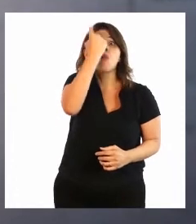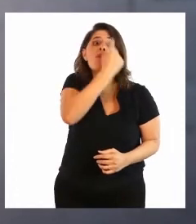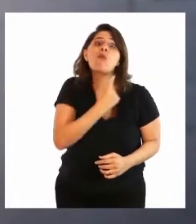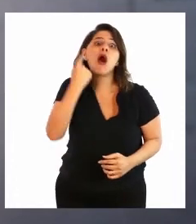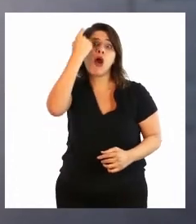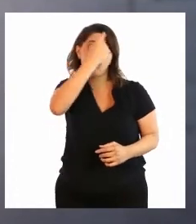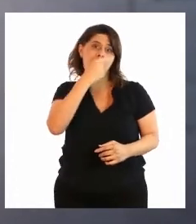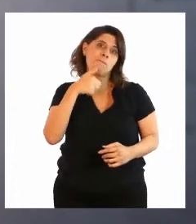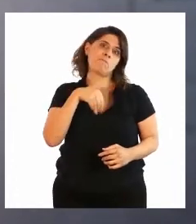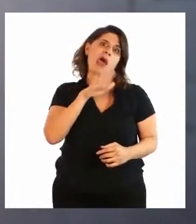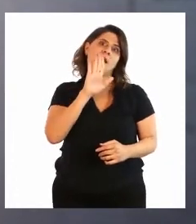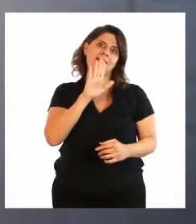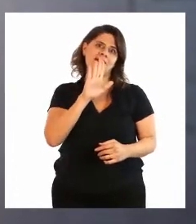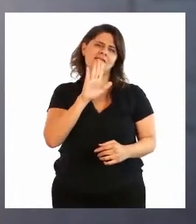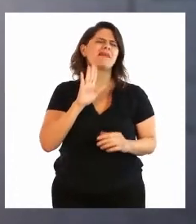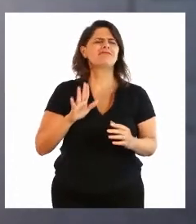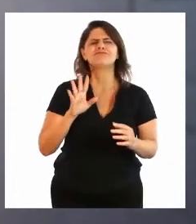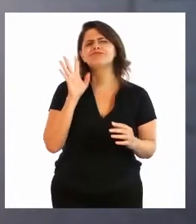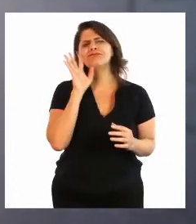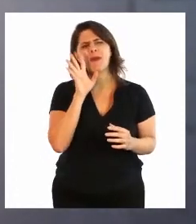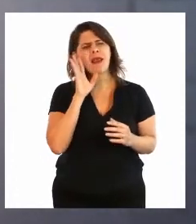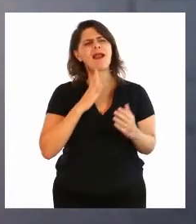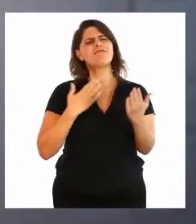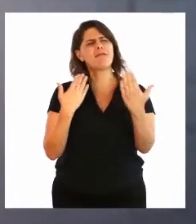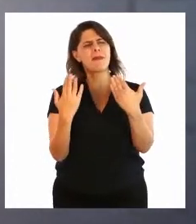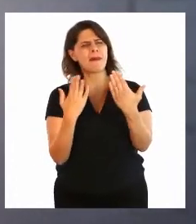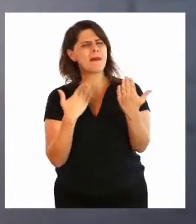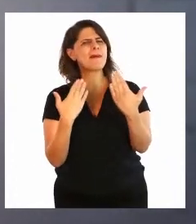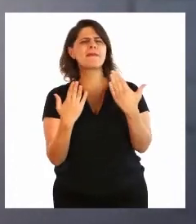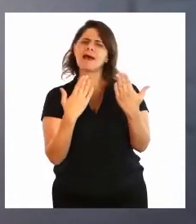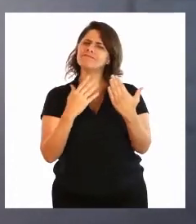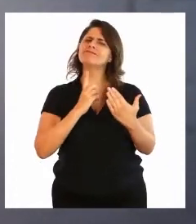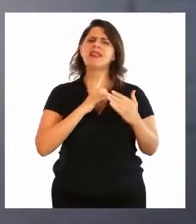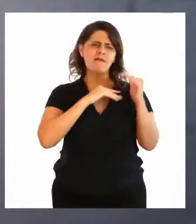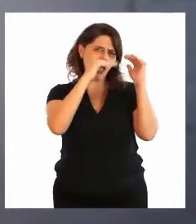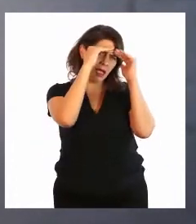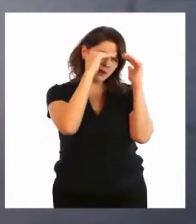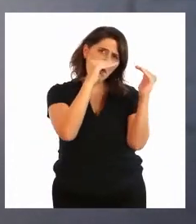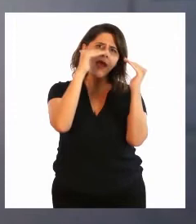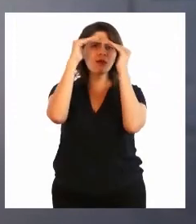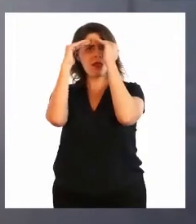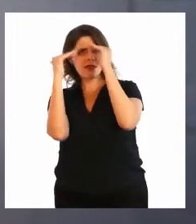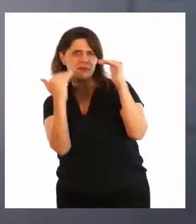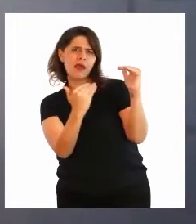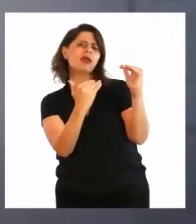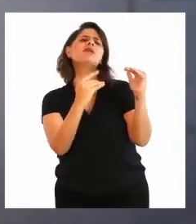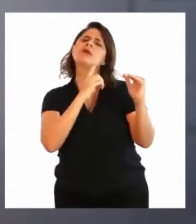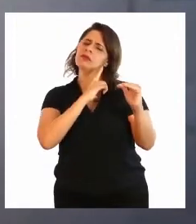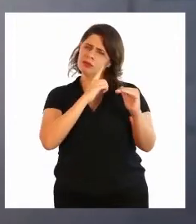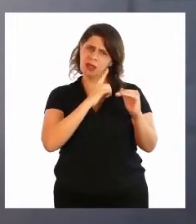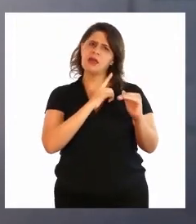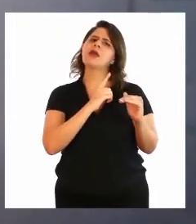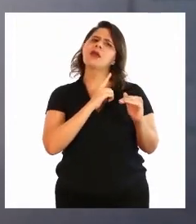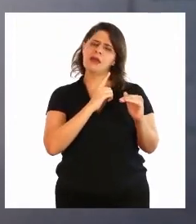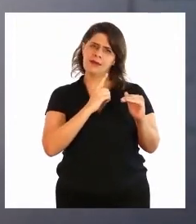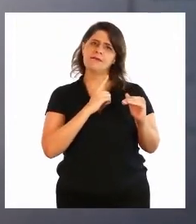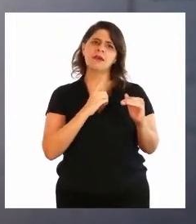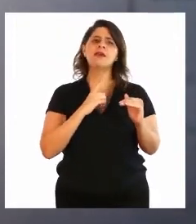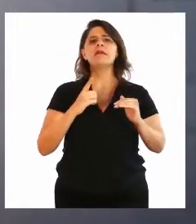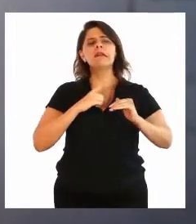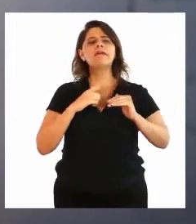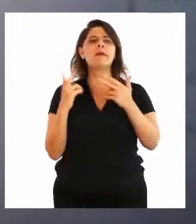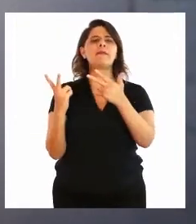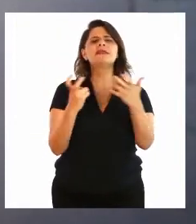num fluxo muito bom, respeitoso, onde essas percepções diversas sobre o